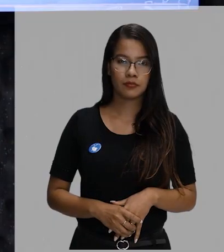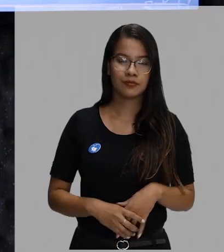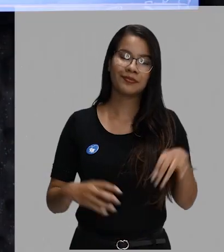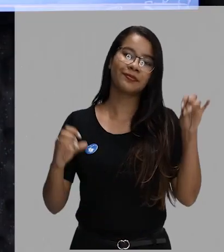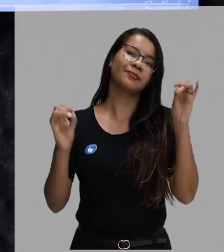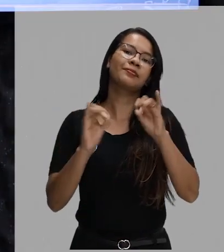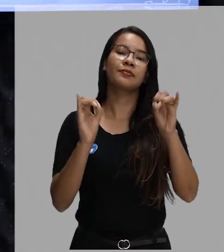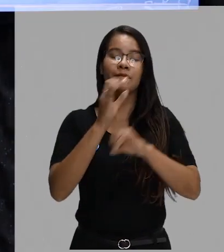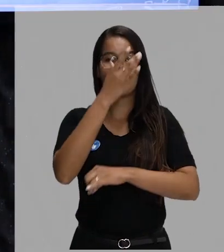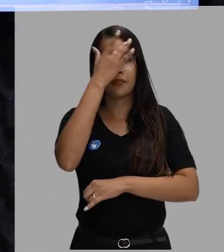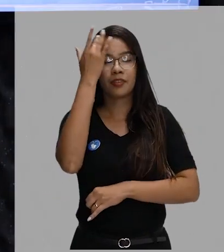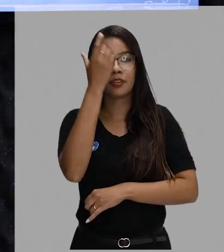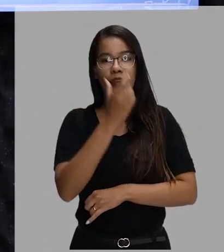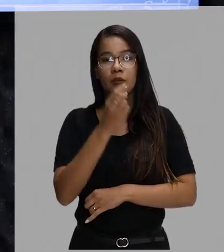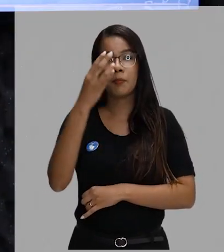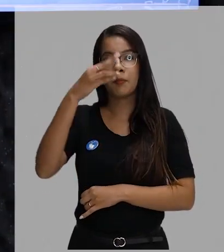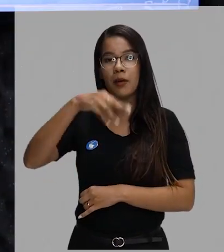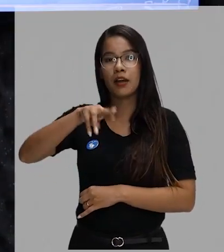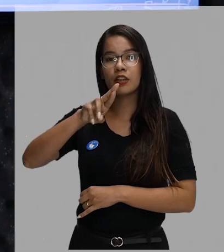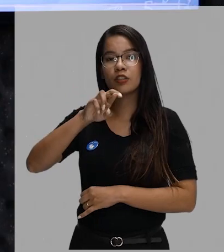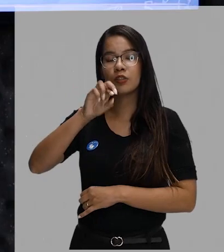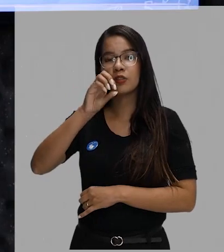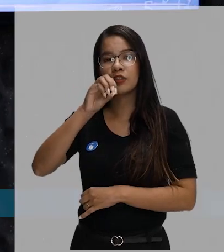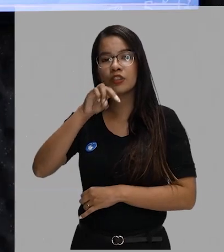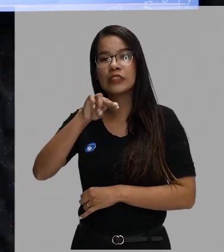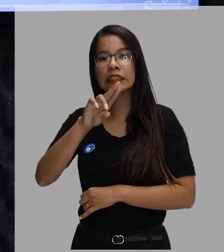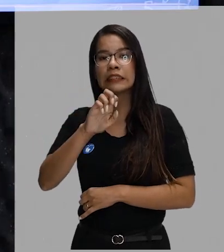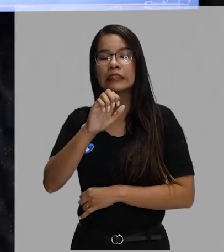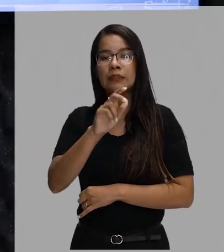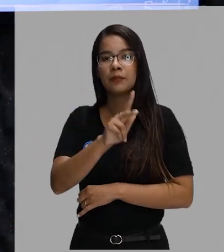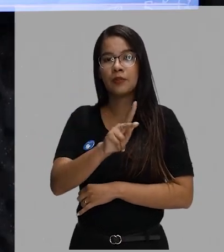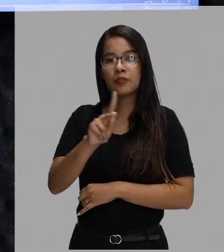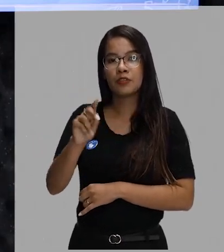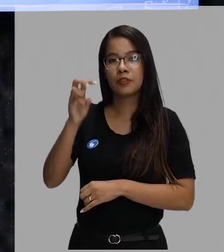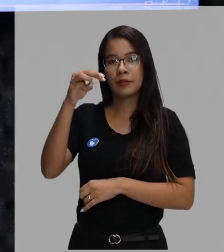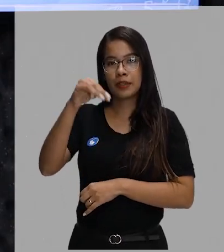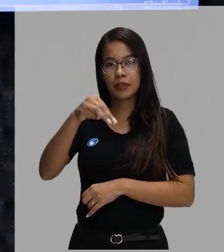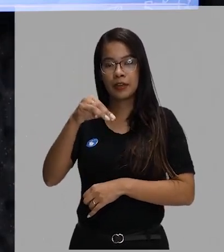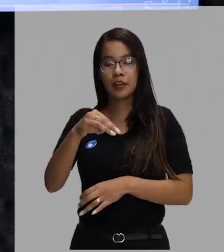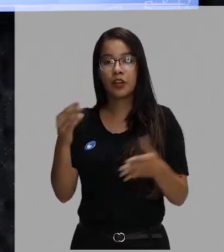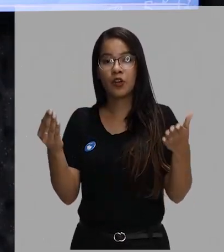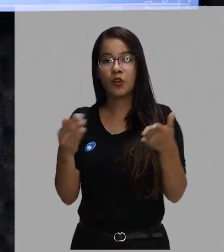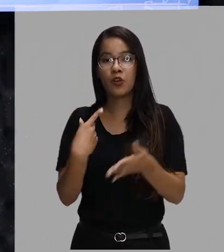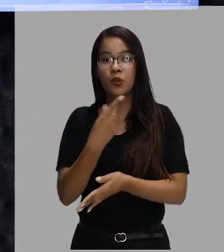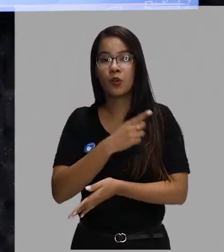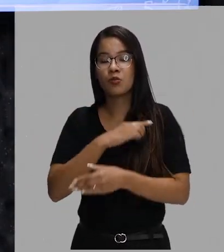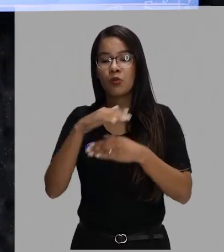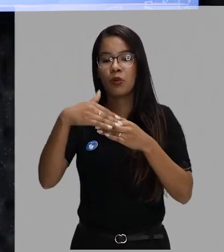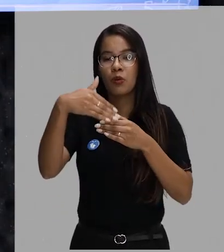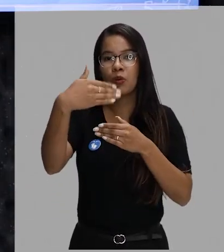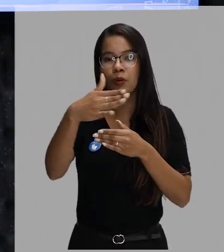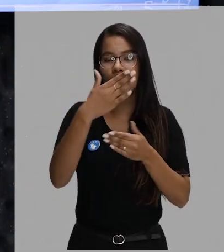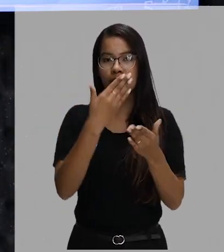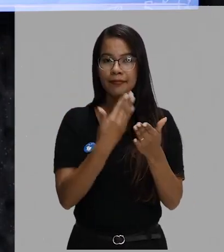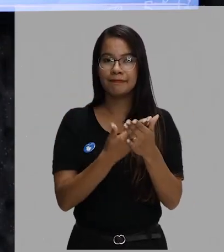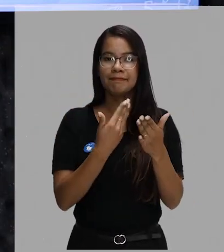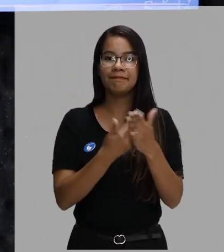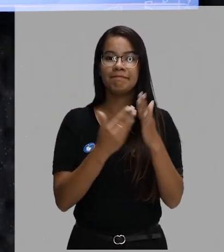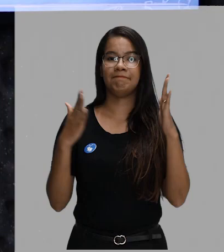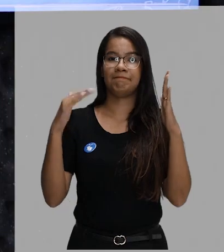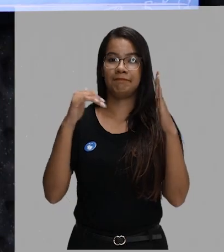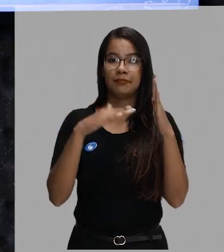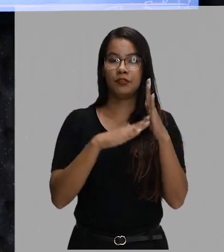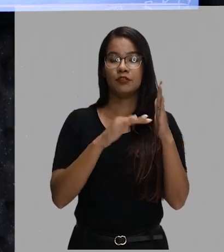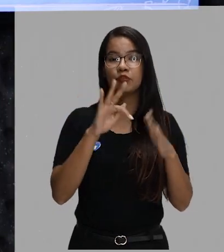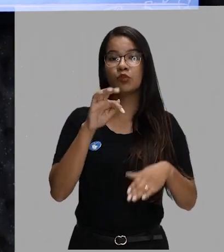Olá pessoal, me chamo Maroni Beckman, sou seu professor de matemática e hoje a gente vai dar continuidade ao estudo das funções, né?